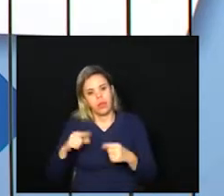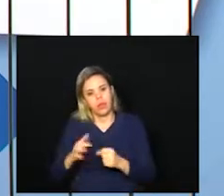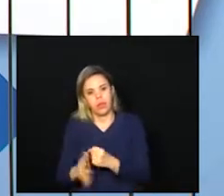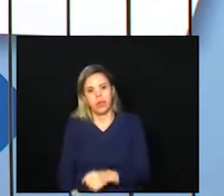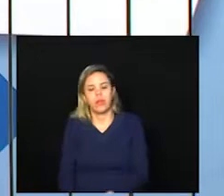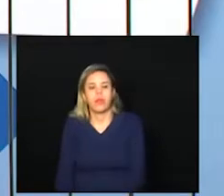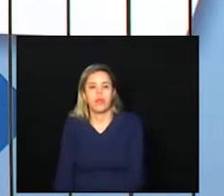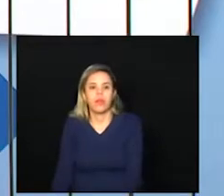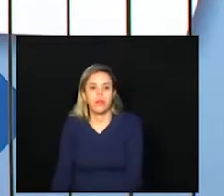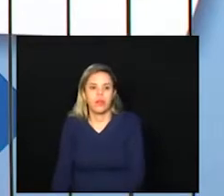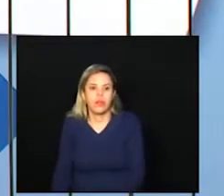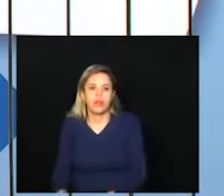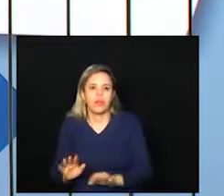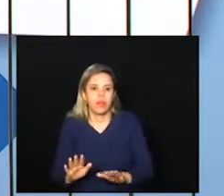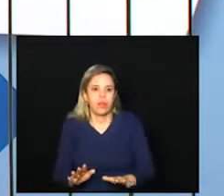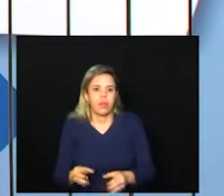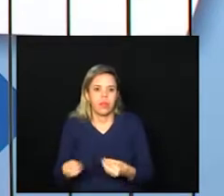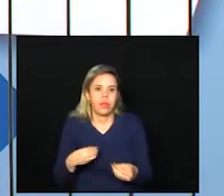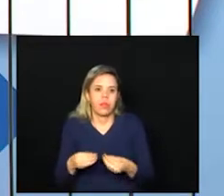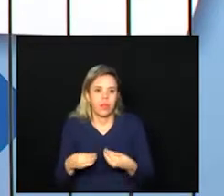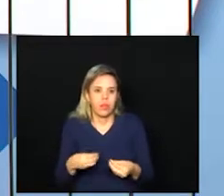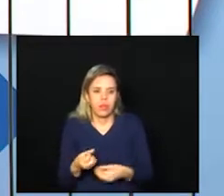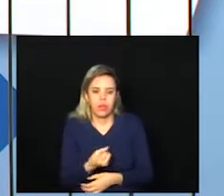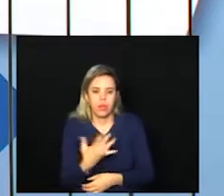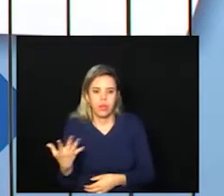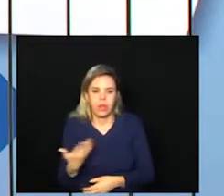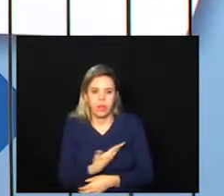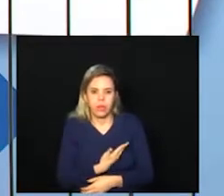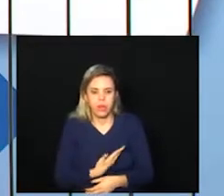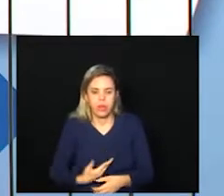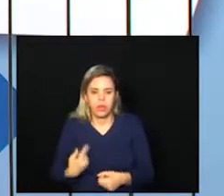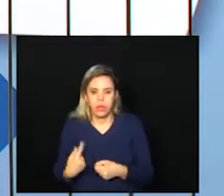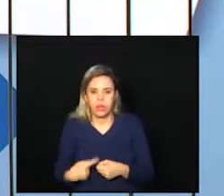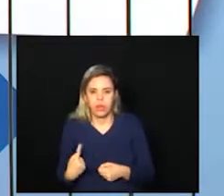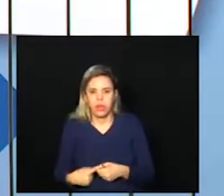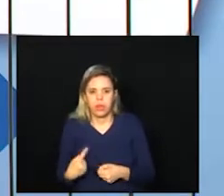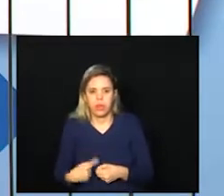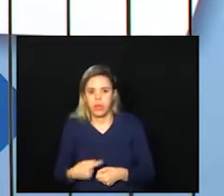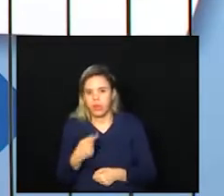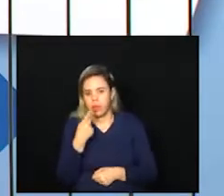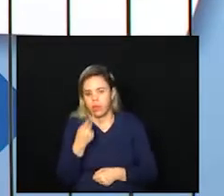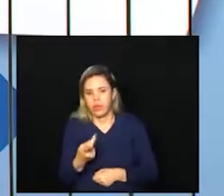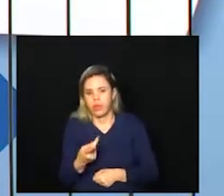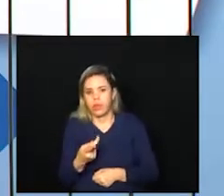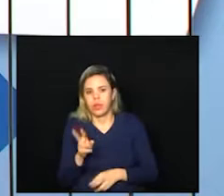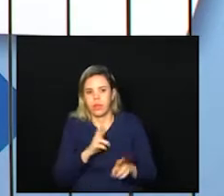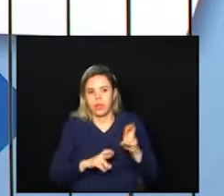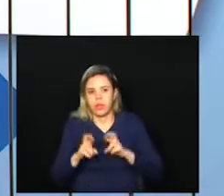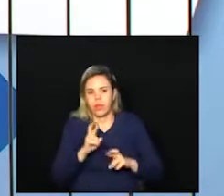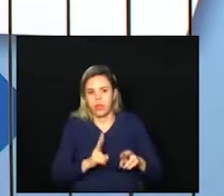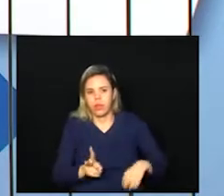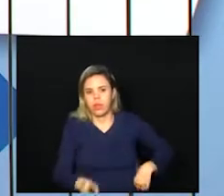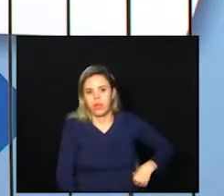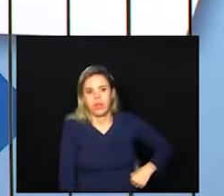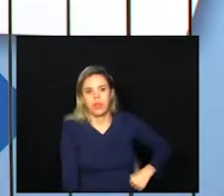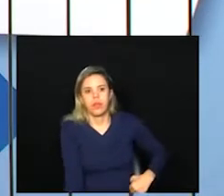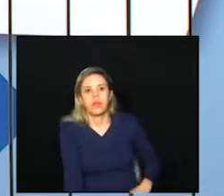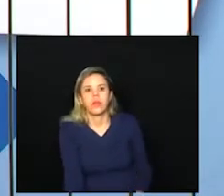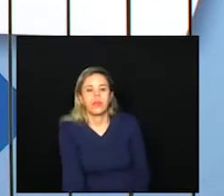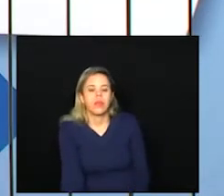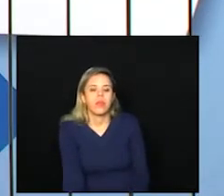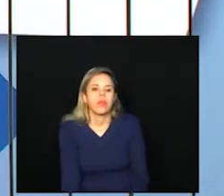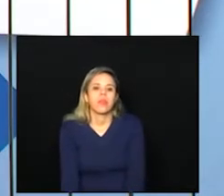Covid-19. E apesar da flexibilização, o governo municipal diz que a fiscalização continuará.